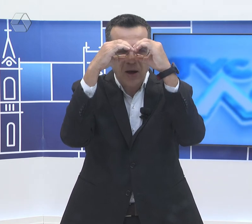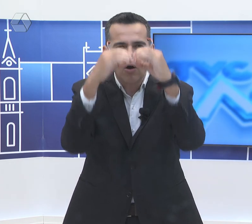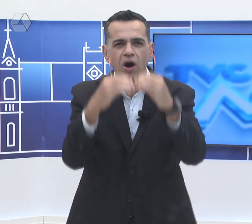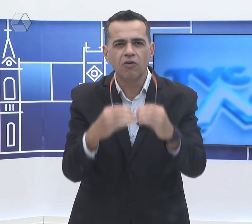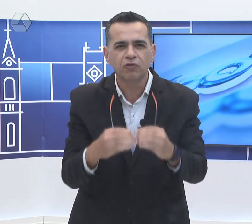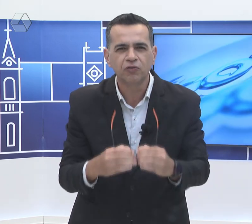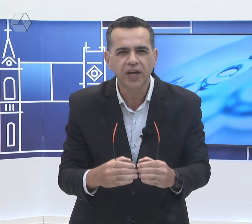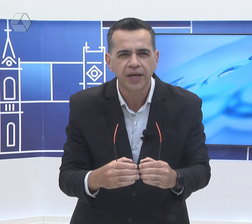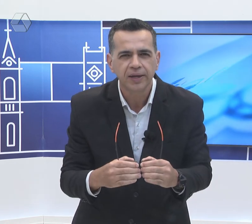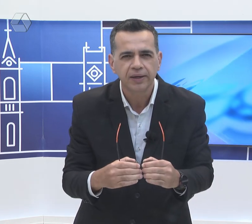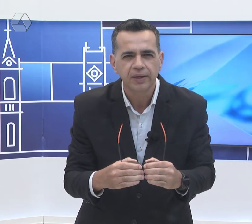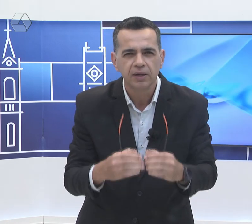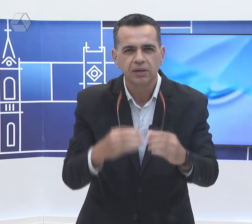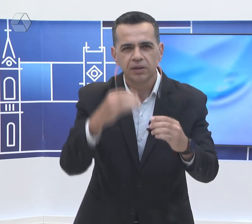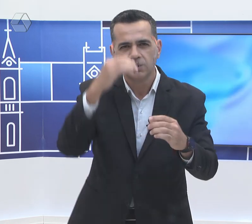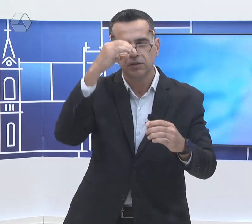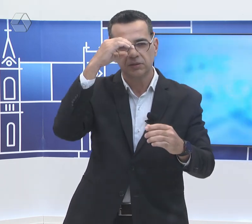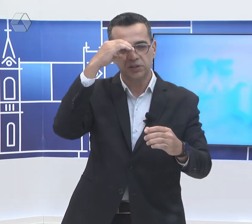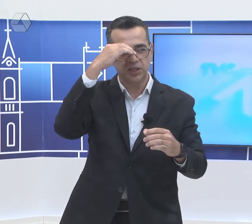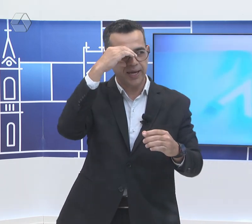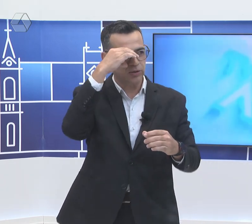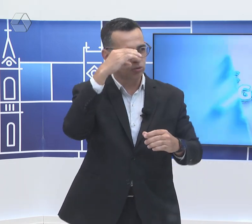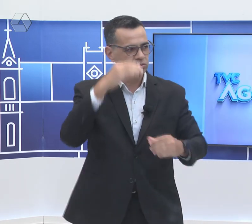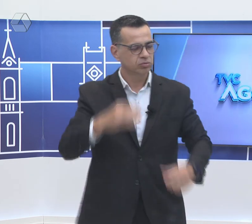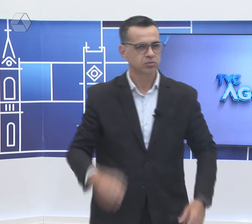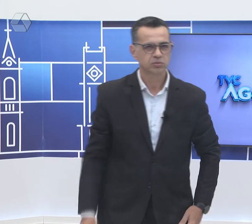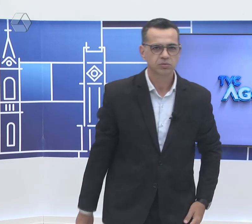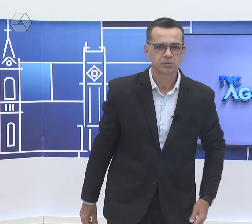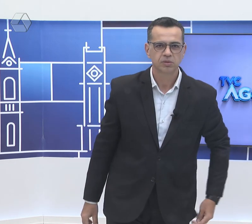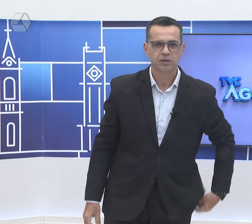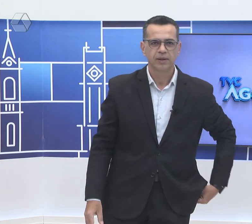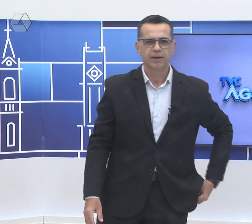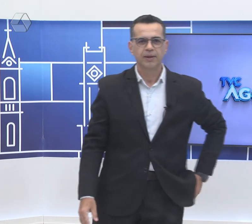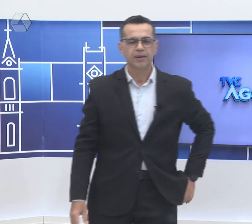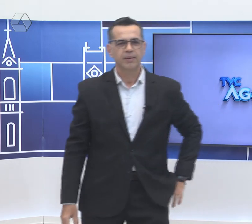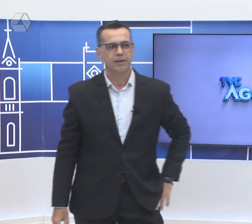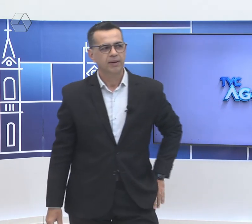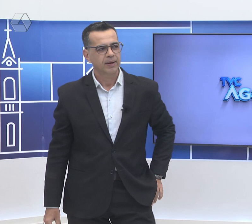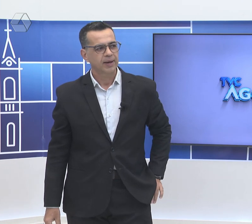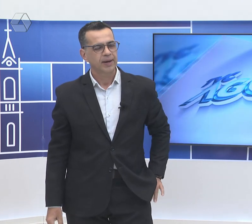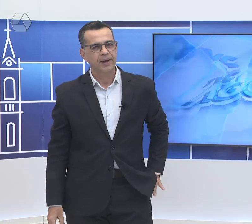para ouvir direito.